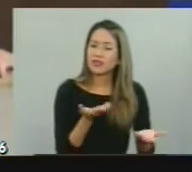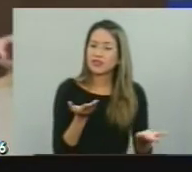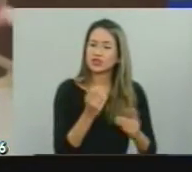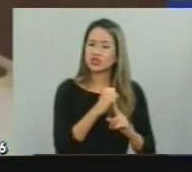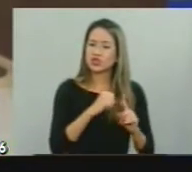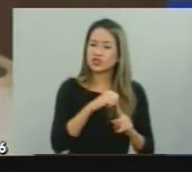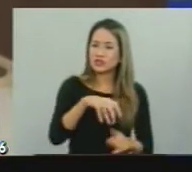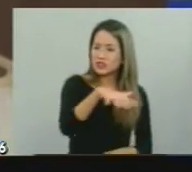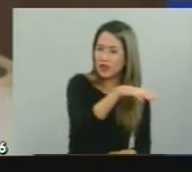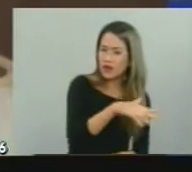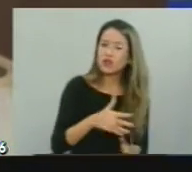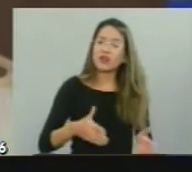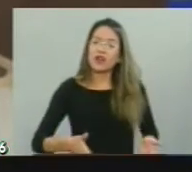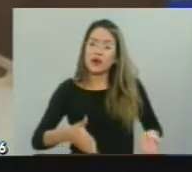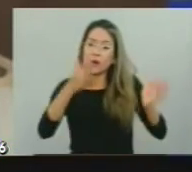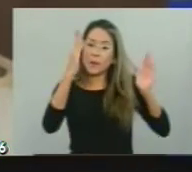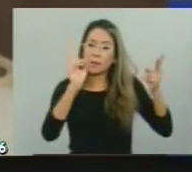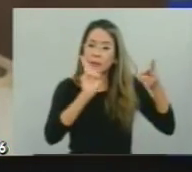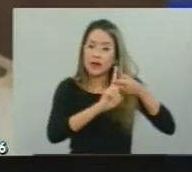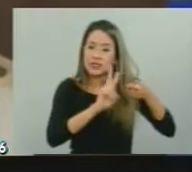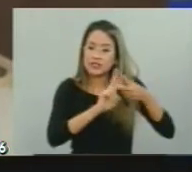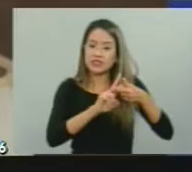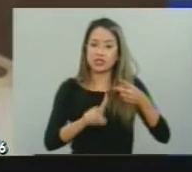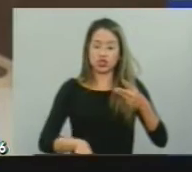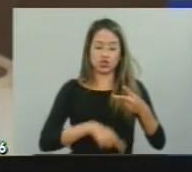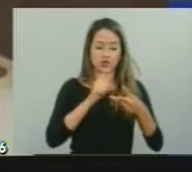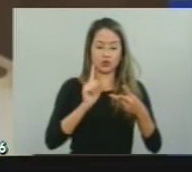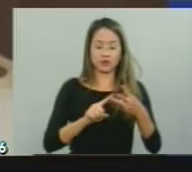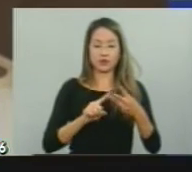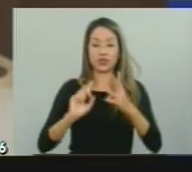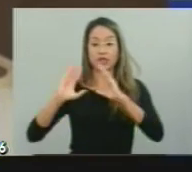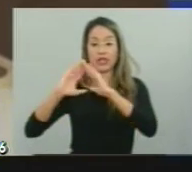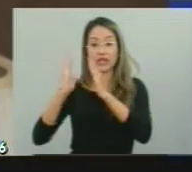Presídios, creche,